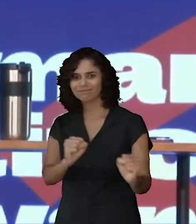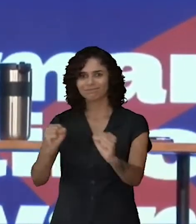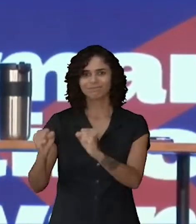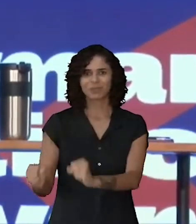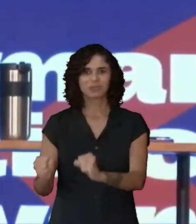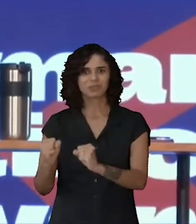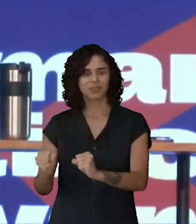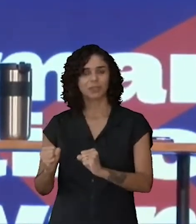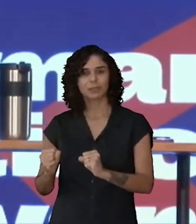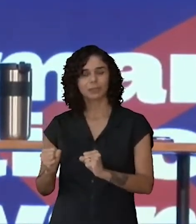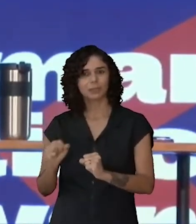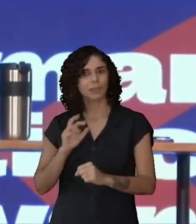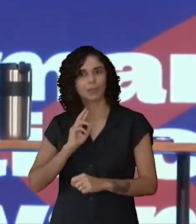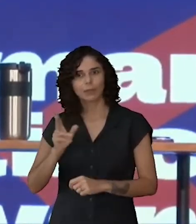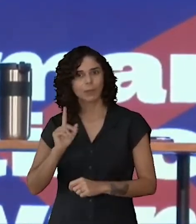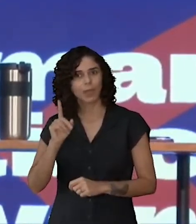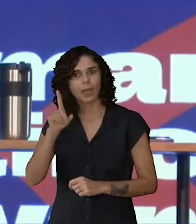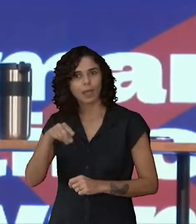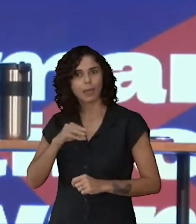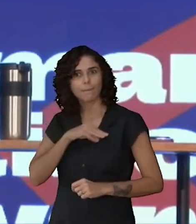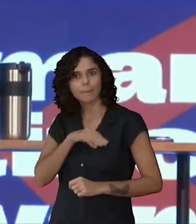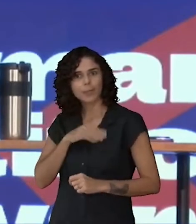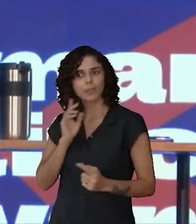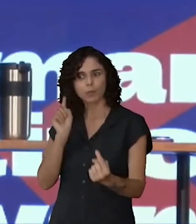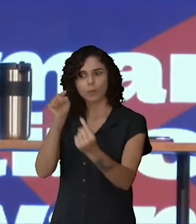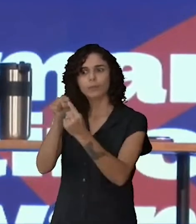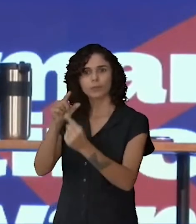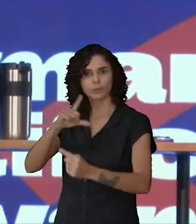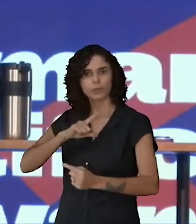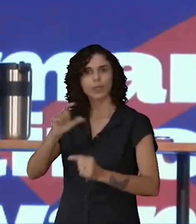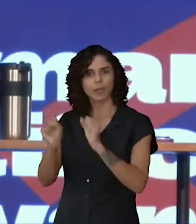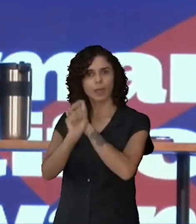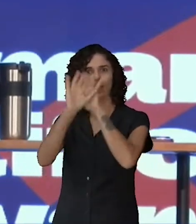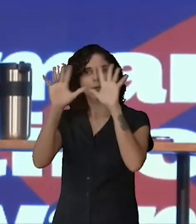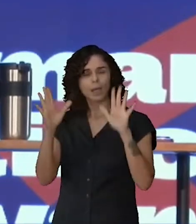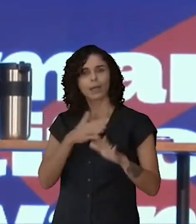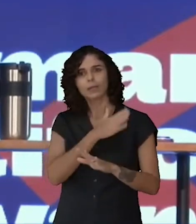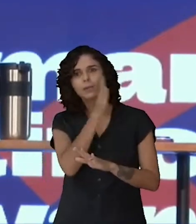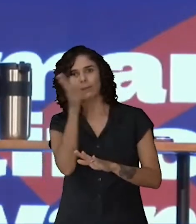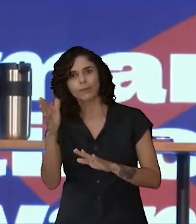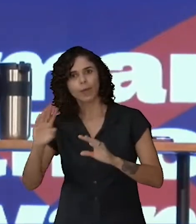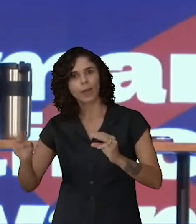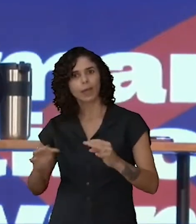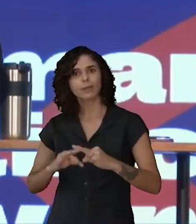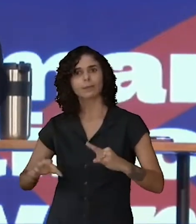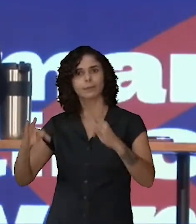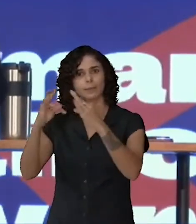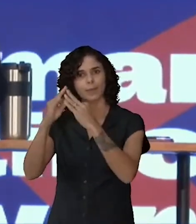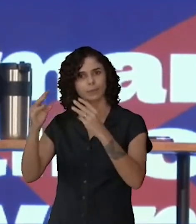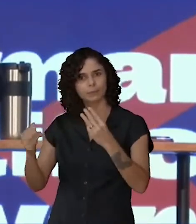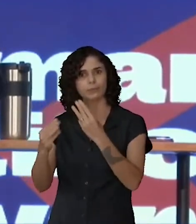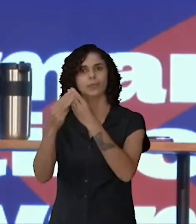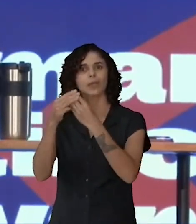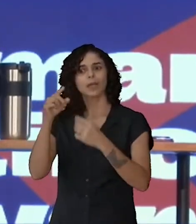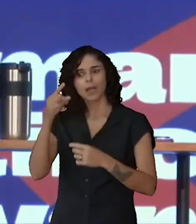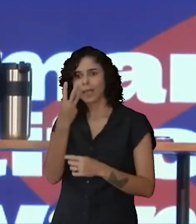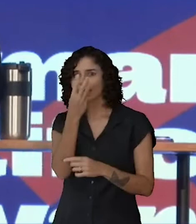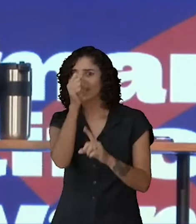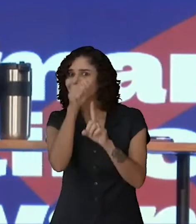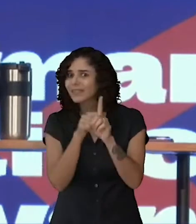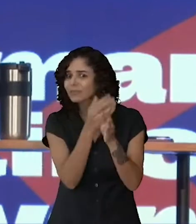missão. E ele vai para a sinagoga e durante 3 meses ele